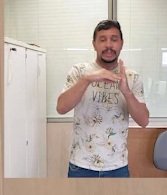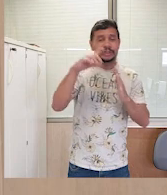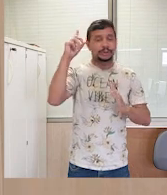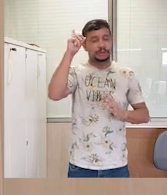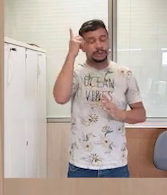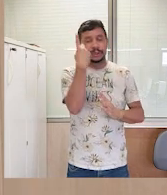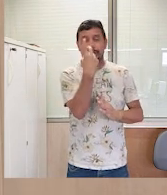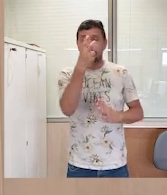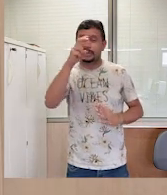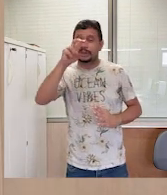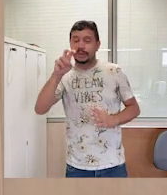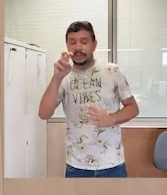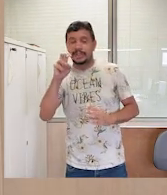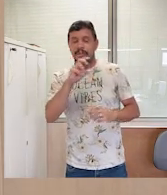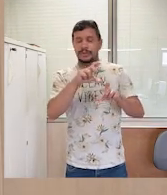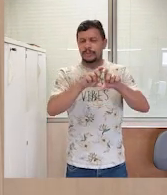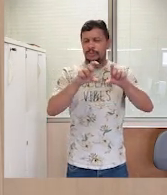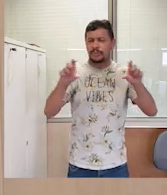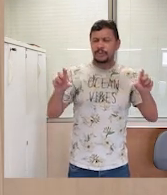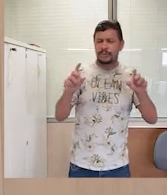15 de fevereiro pelo e-mail